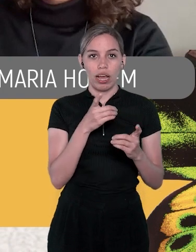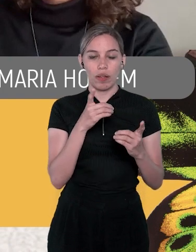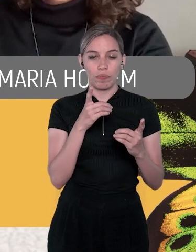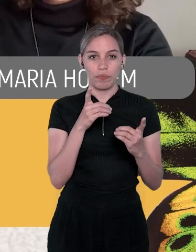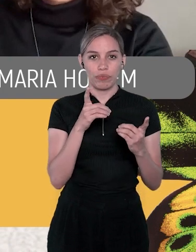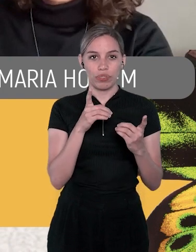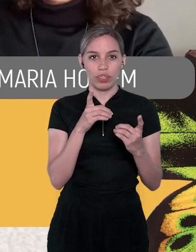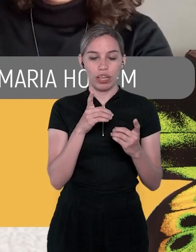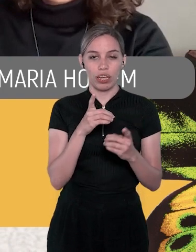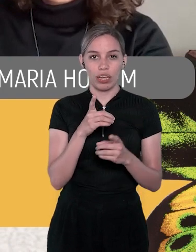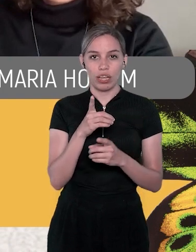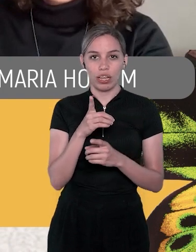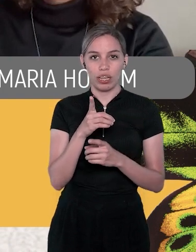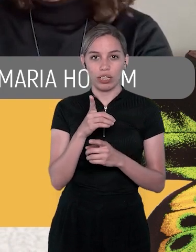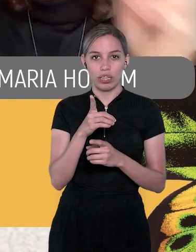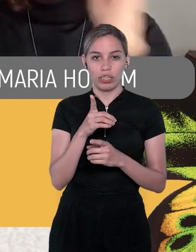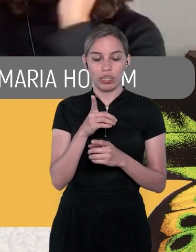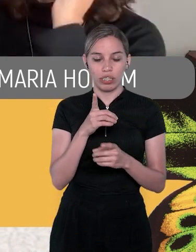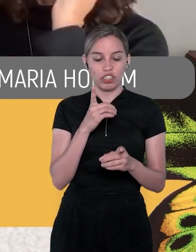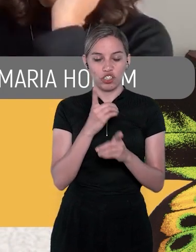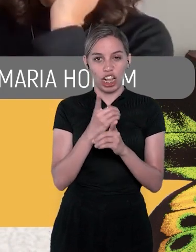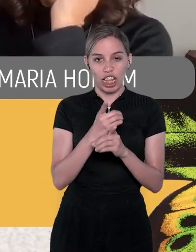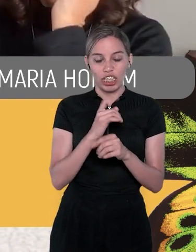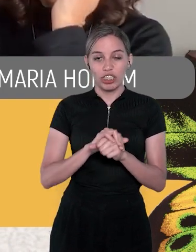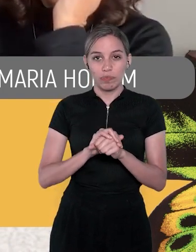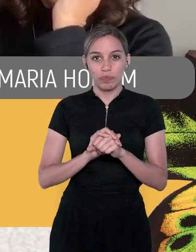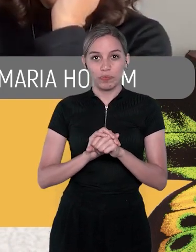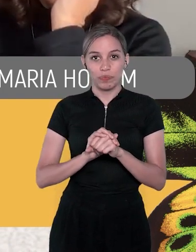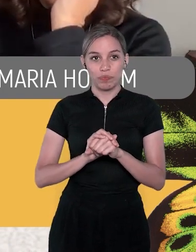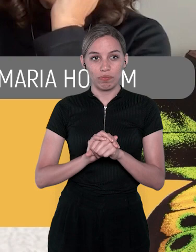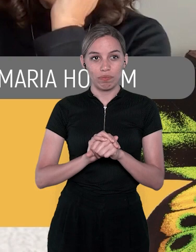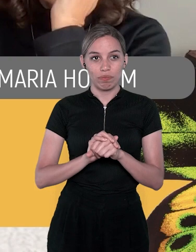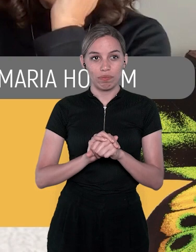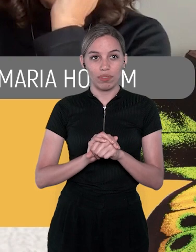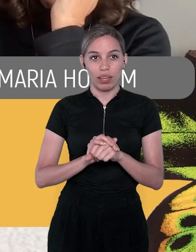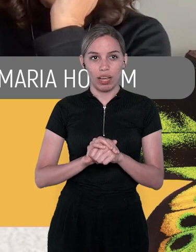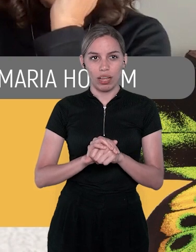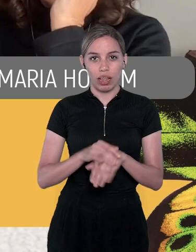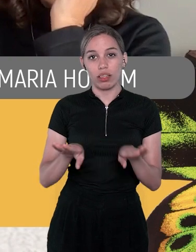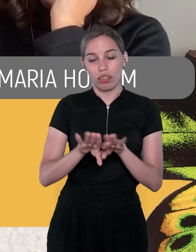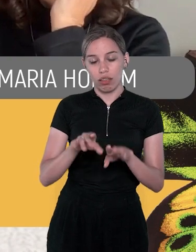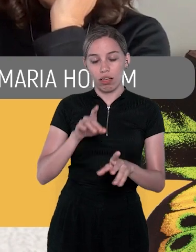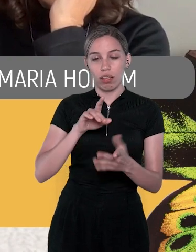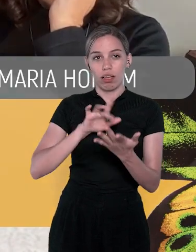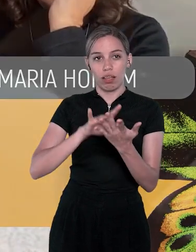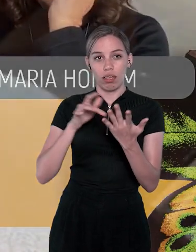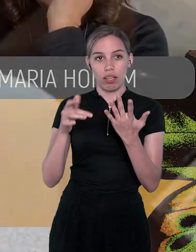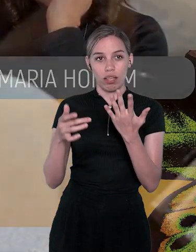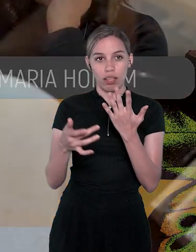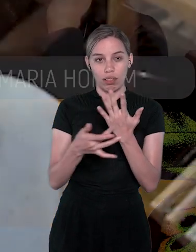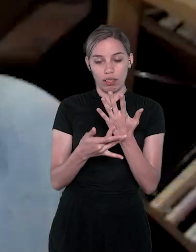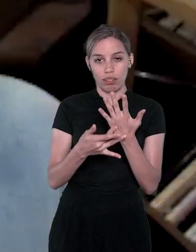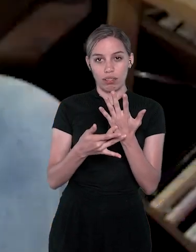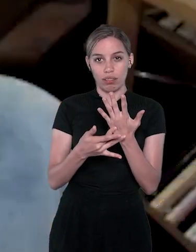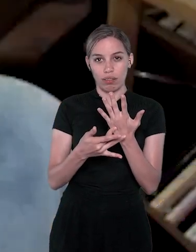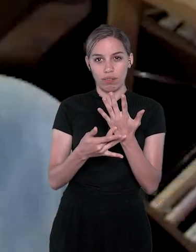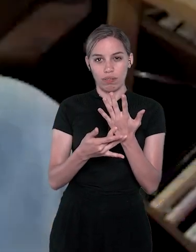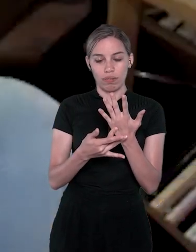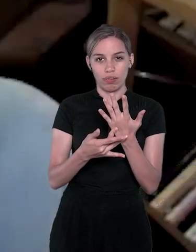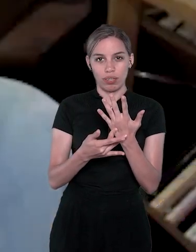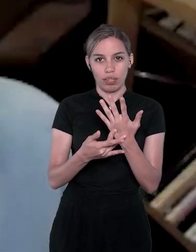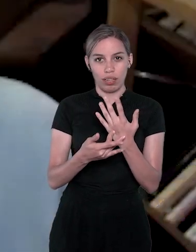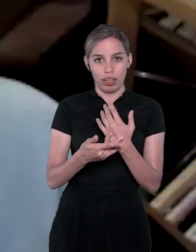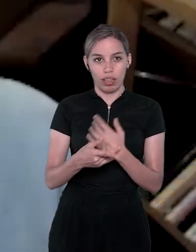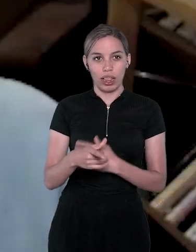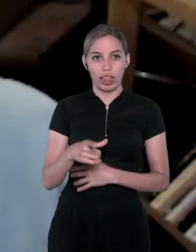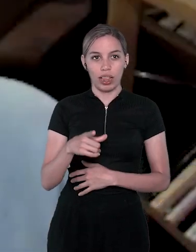dialética. Tem ali dialética, com certeza, e é também uma metáfora que tem a ver com uma